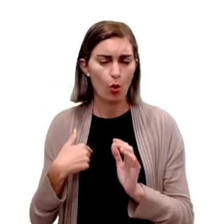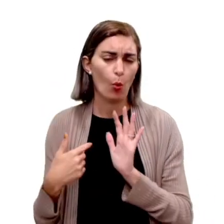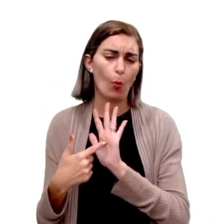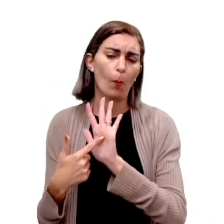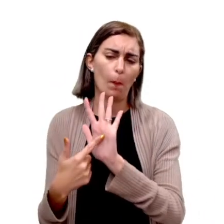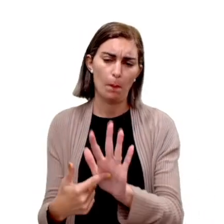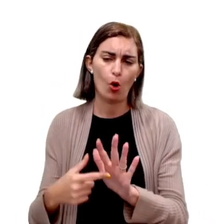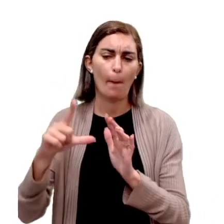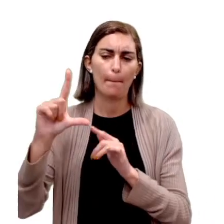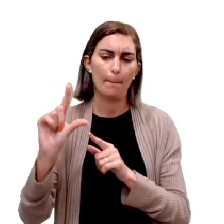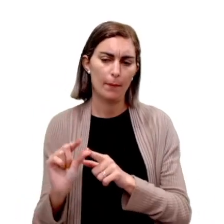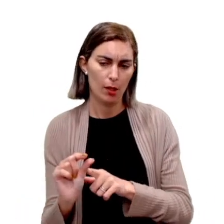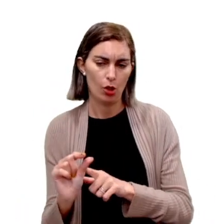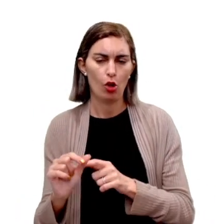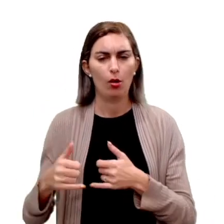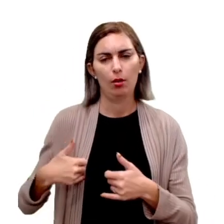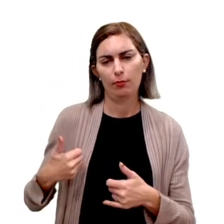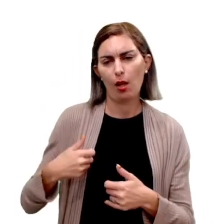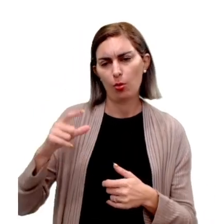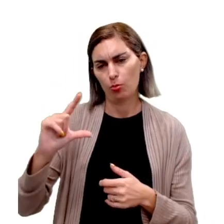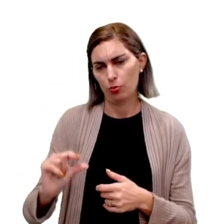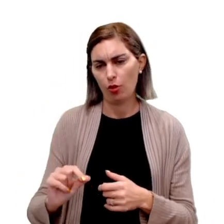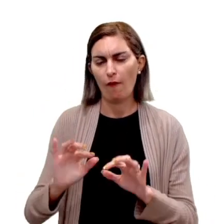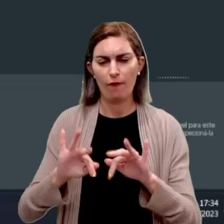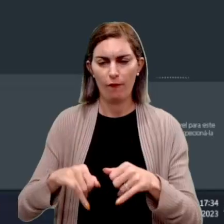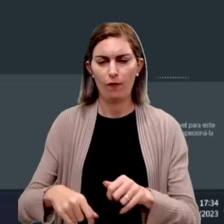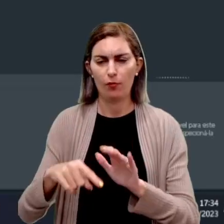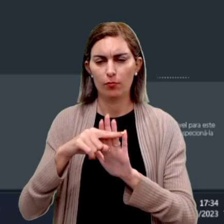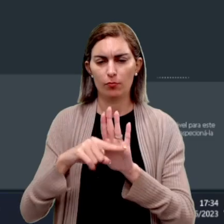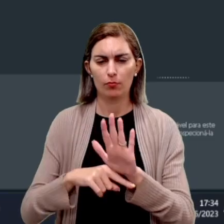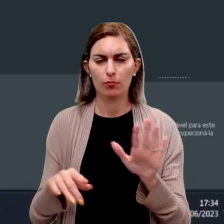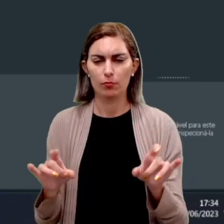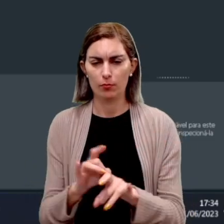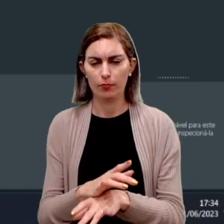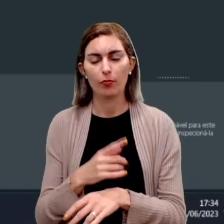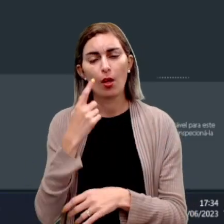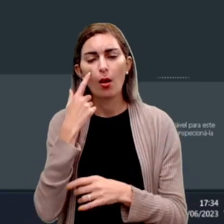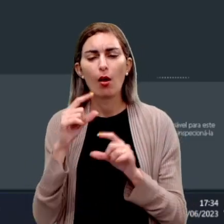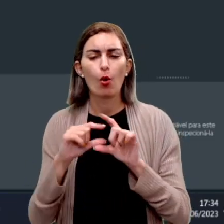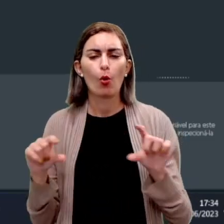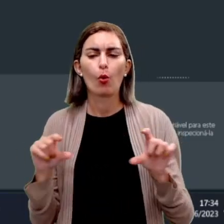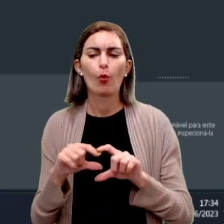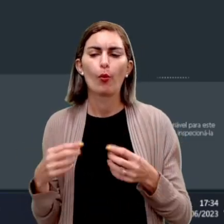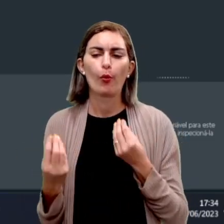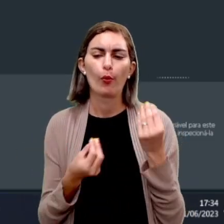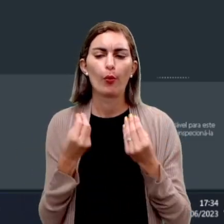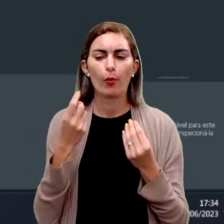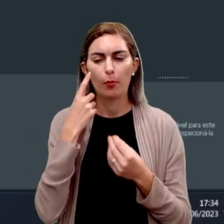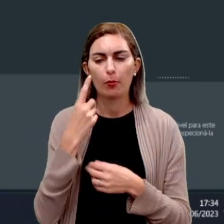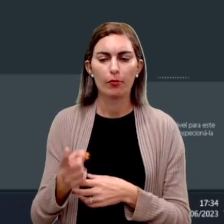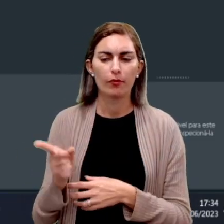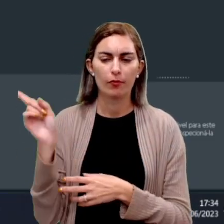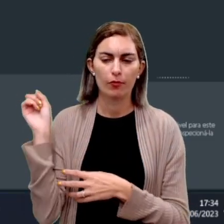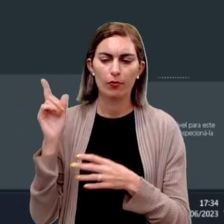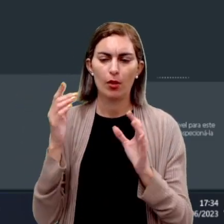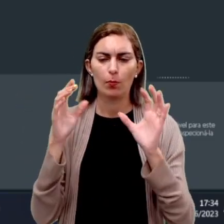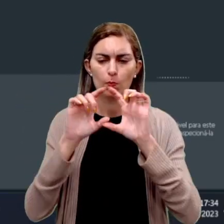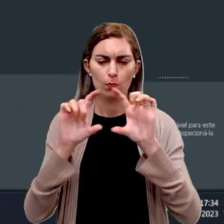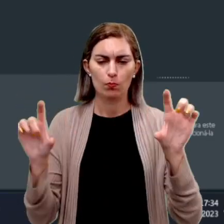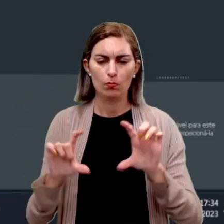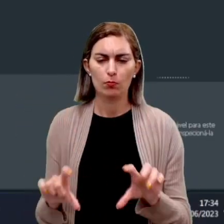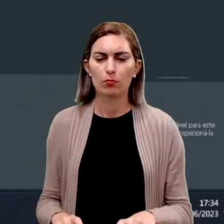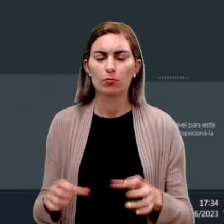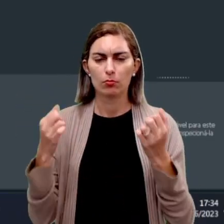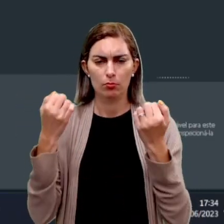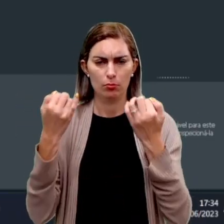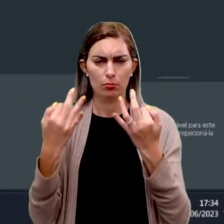mostro menoridade e finalizo o programa. Como ficaria o pseudocódigo aqui? Nós temos um bloco, que é a